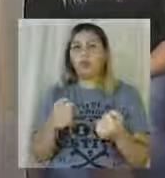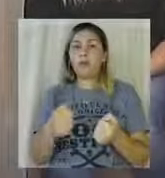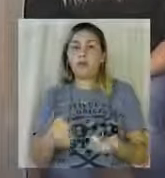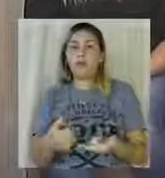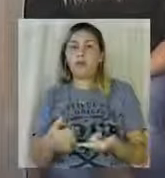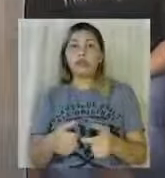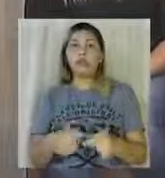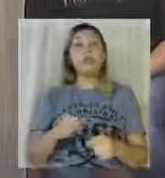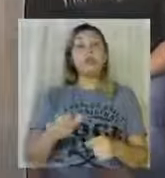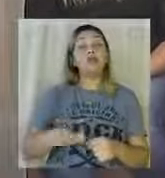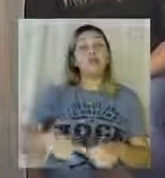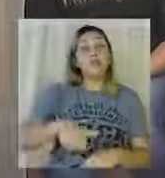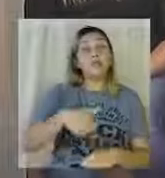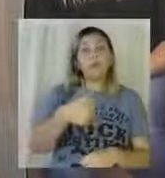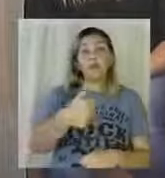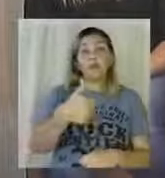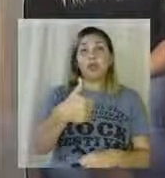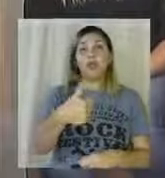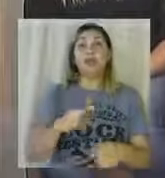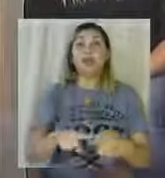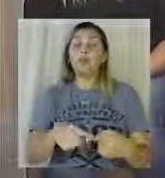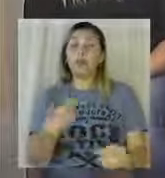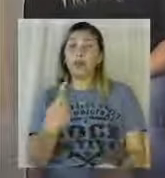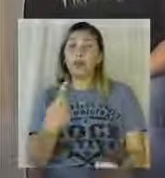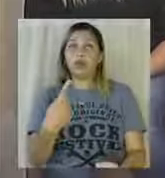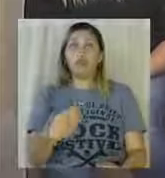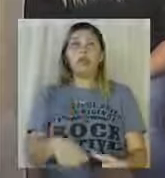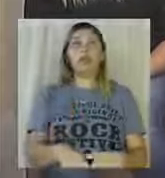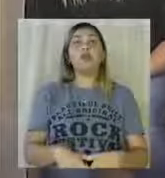me esforçar para entender as respostas.